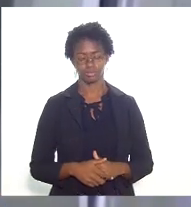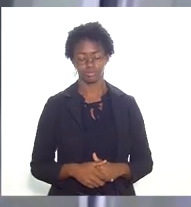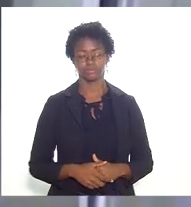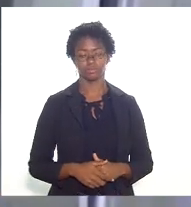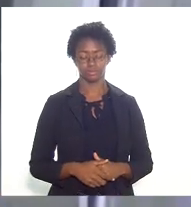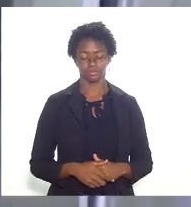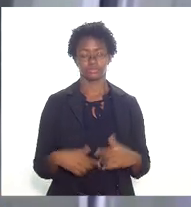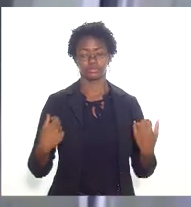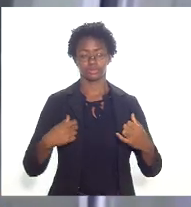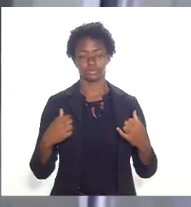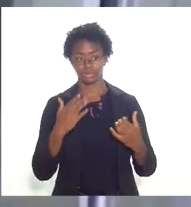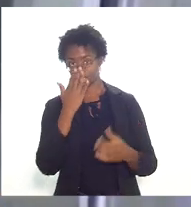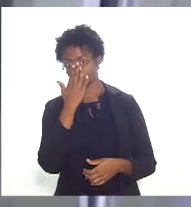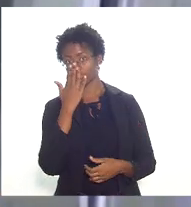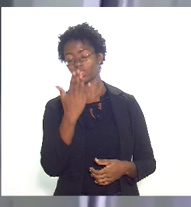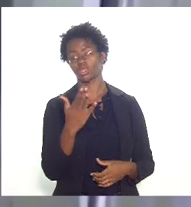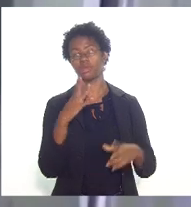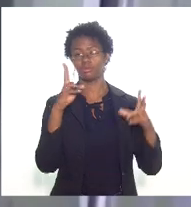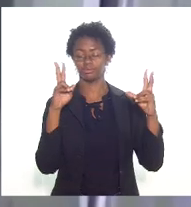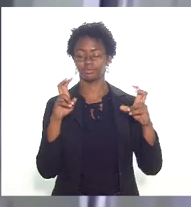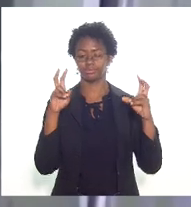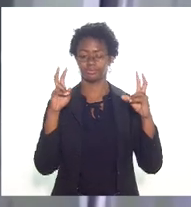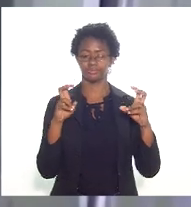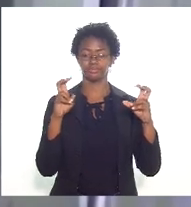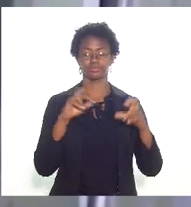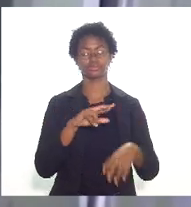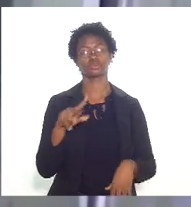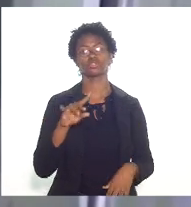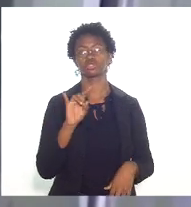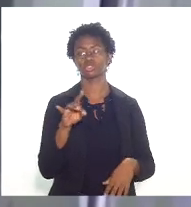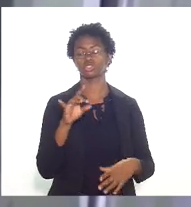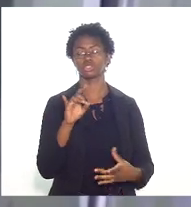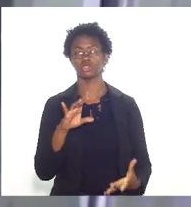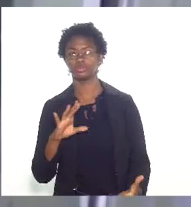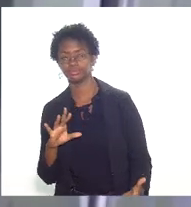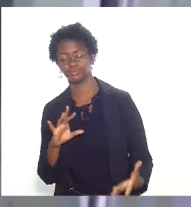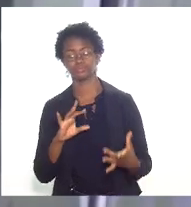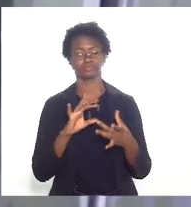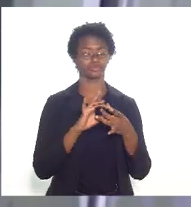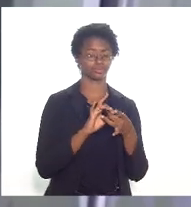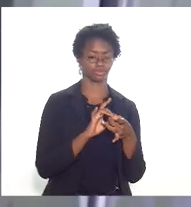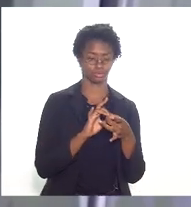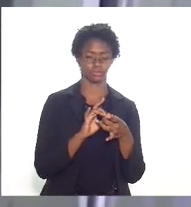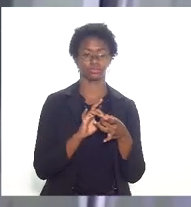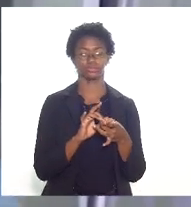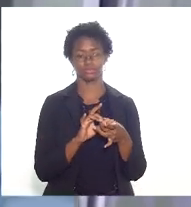que é preciso enfrentar o tema não apenas questão de condicionar né